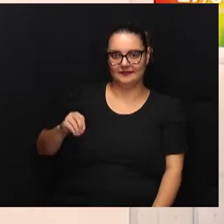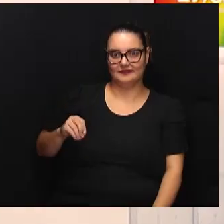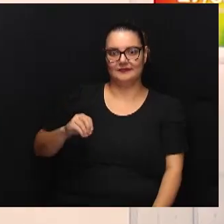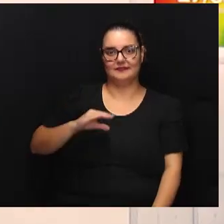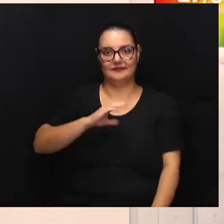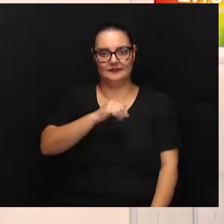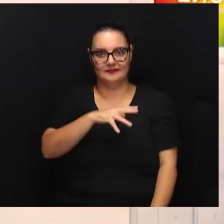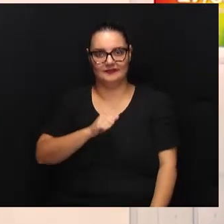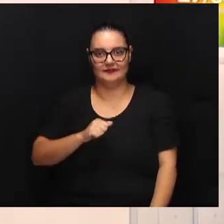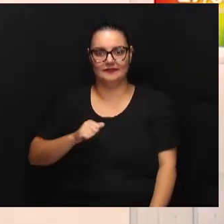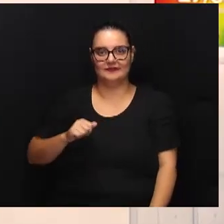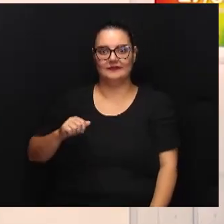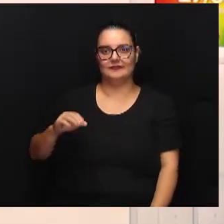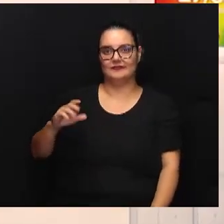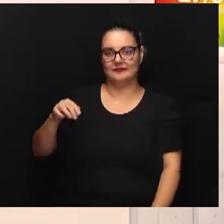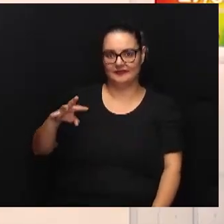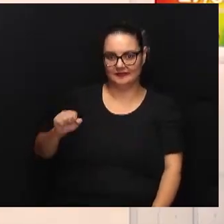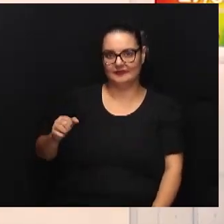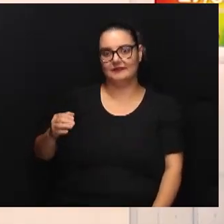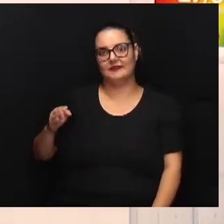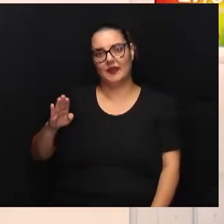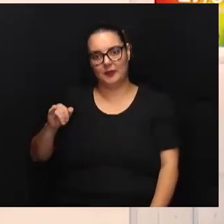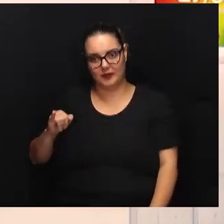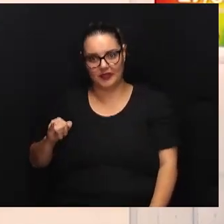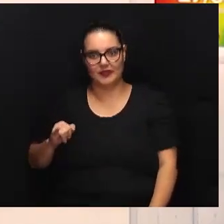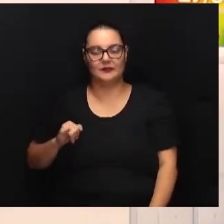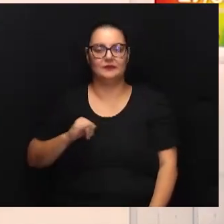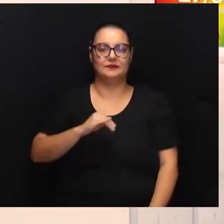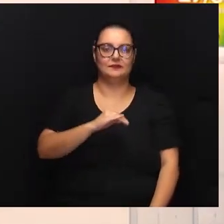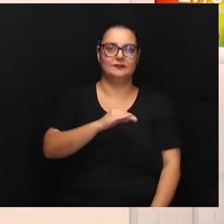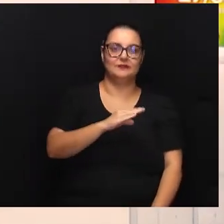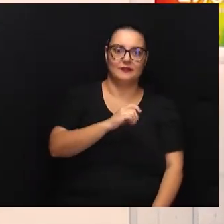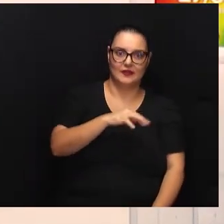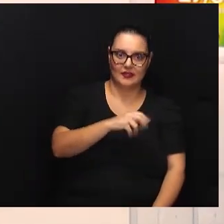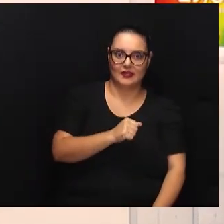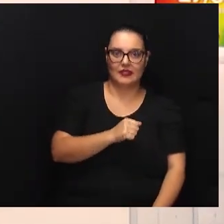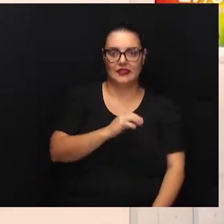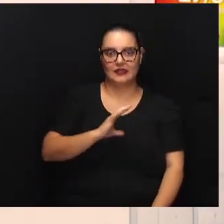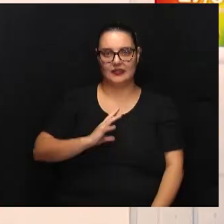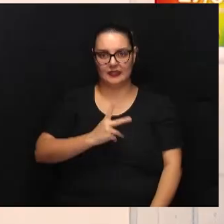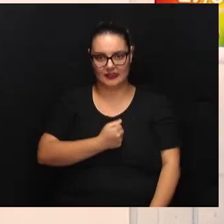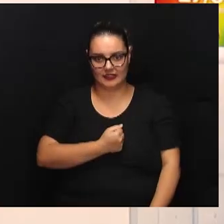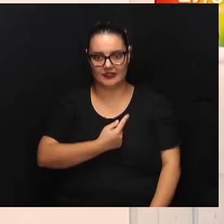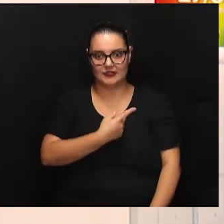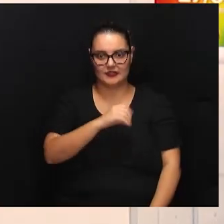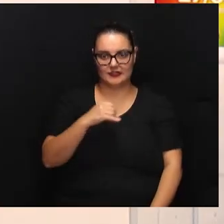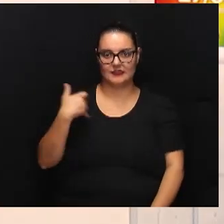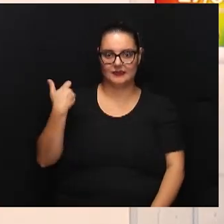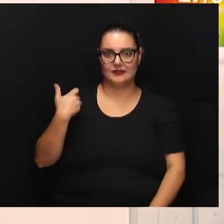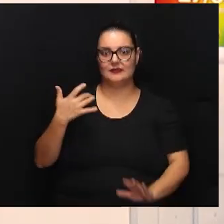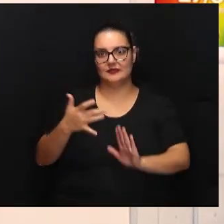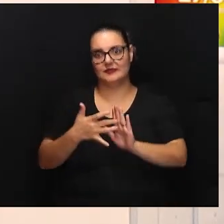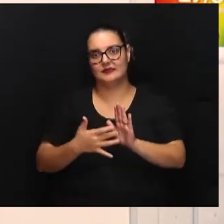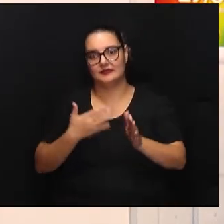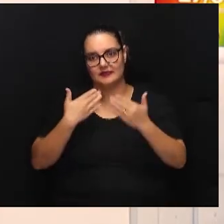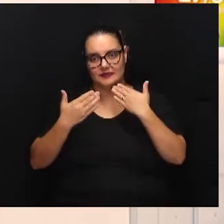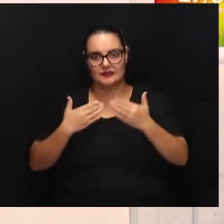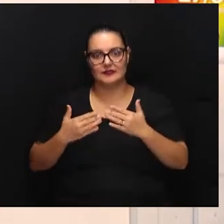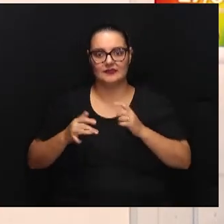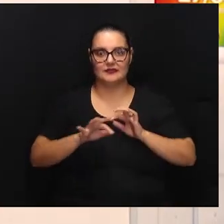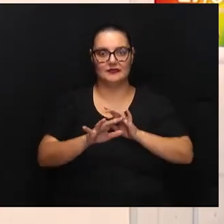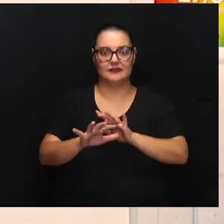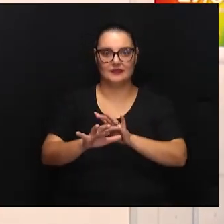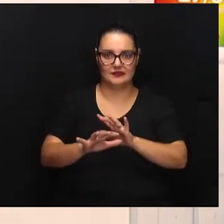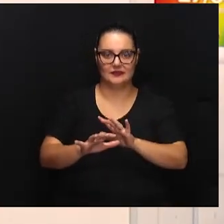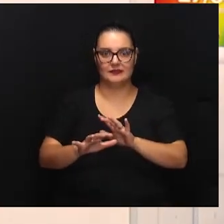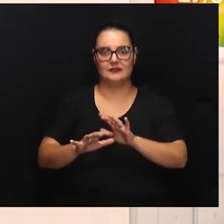trans de 10 anos. Eu queria colocar a pauta, não sei se já foi colocada, do diálogo entre a marcha e a parada, né, que eu acho que é um ponto